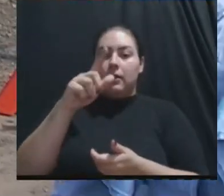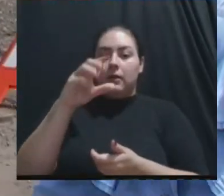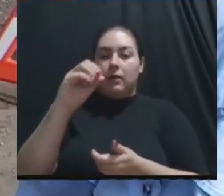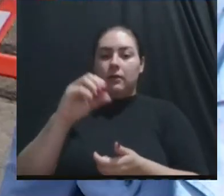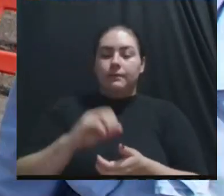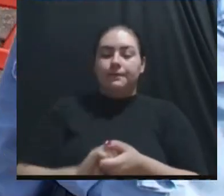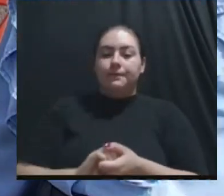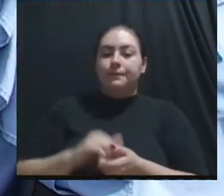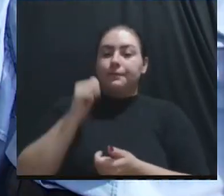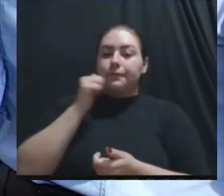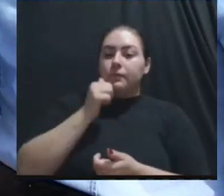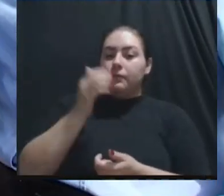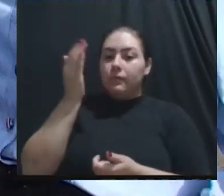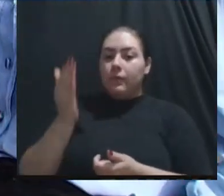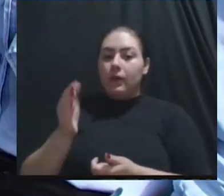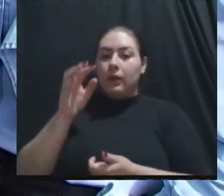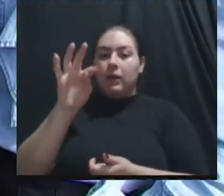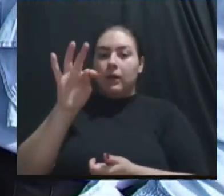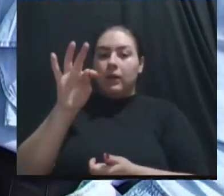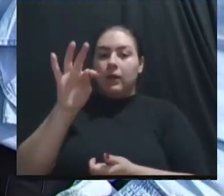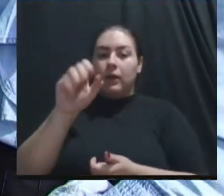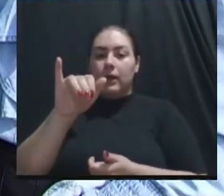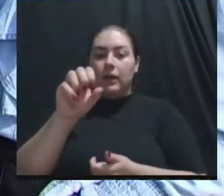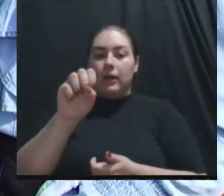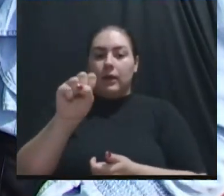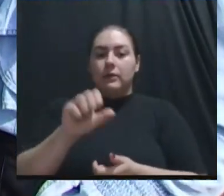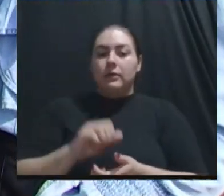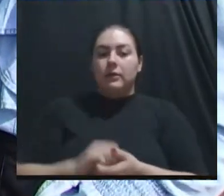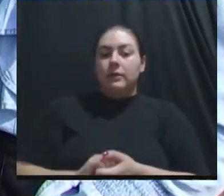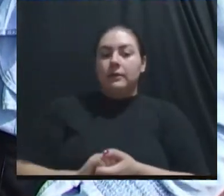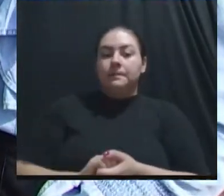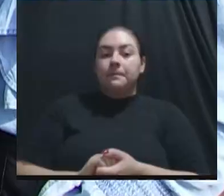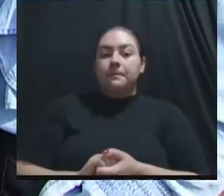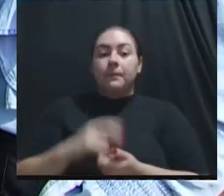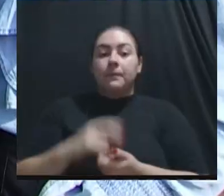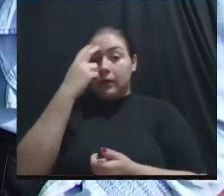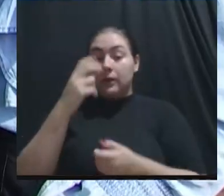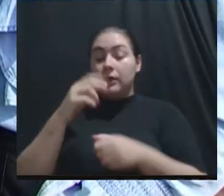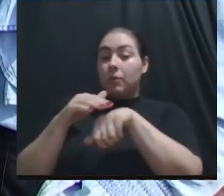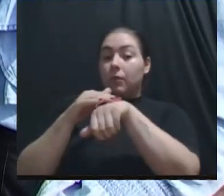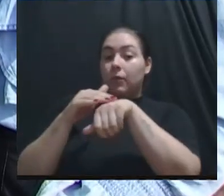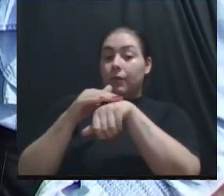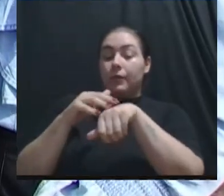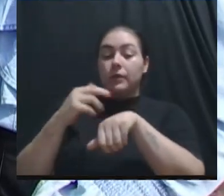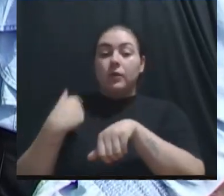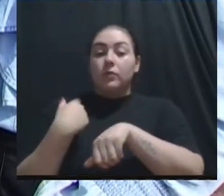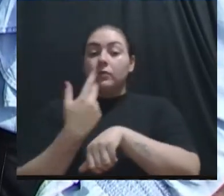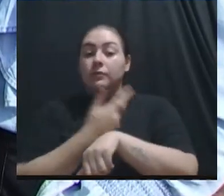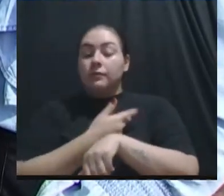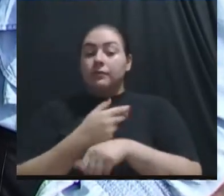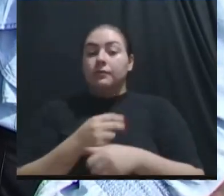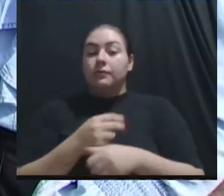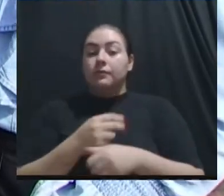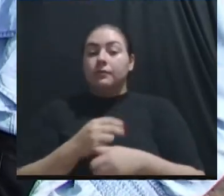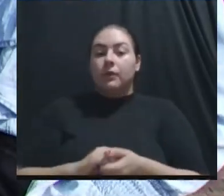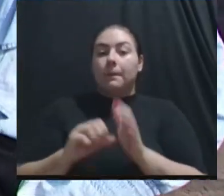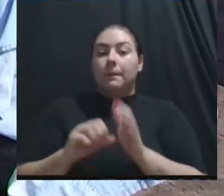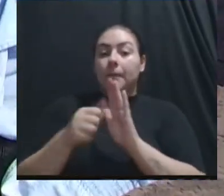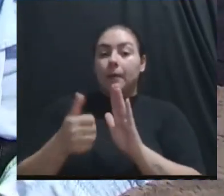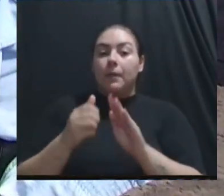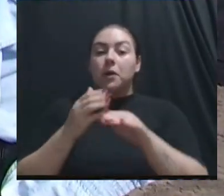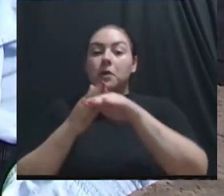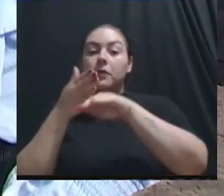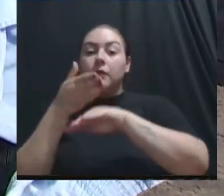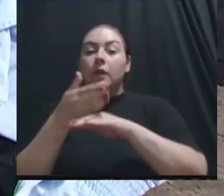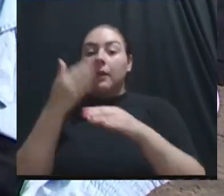projetos estratégicos e cidade inteligente, vai conversar um pouquinho para a gente a respeito, primeiramente, dessa visitação. Boa tarde, Thaís.